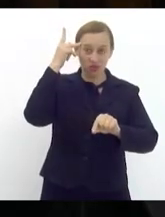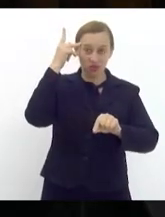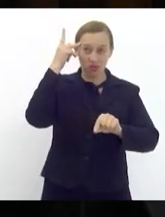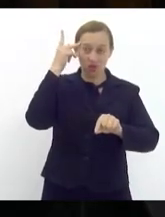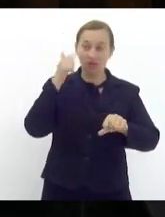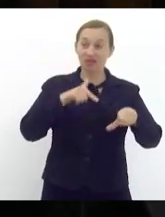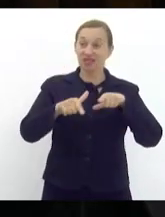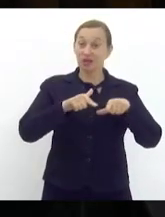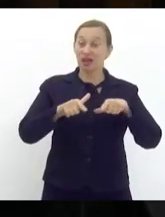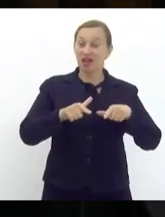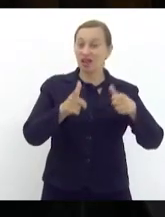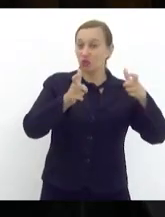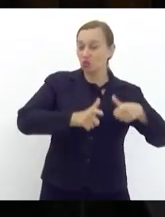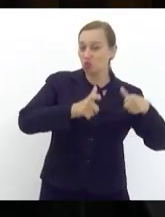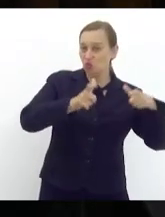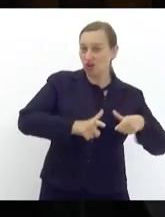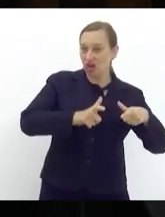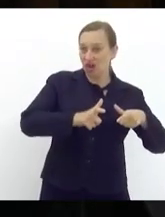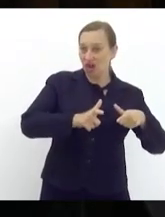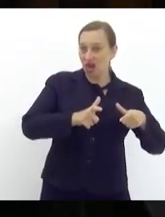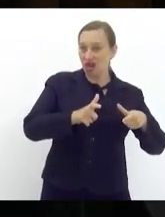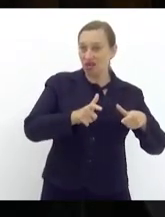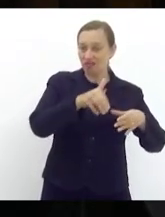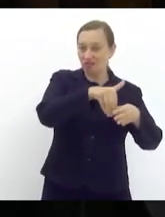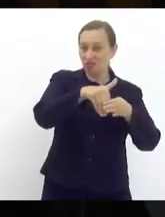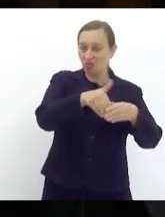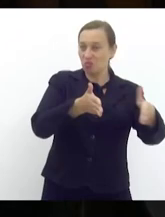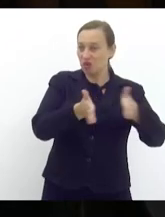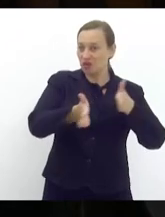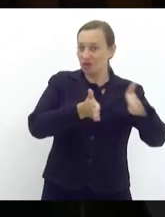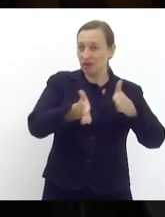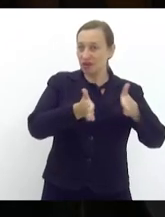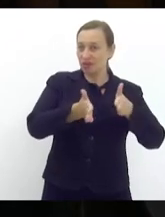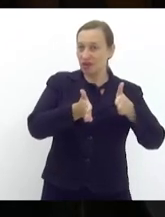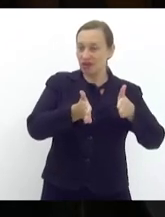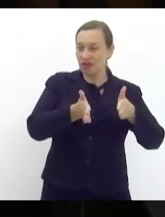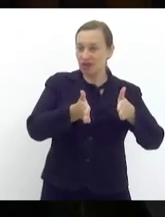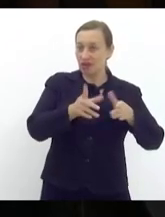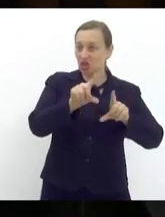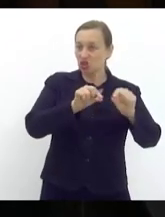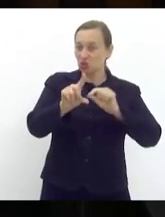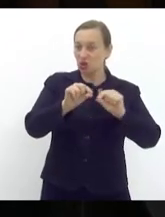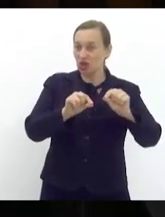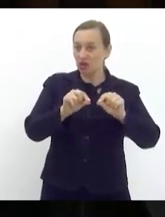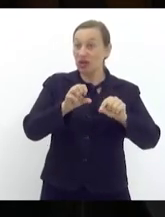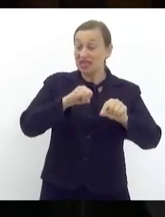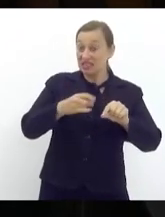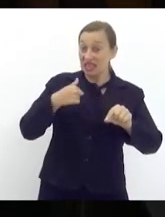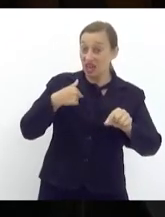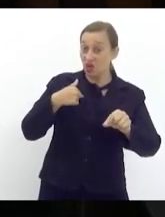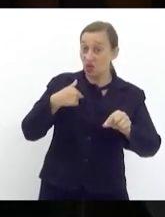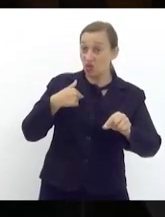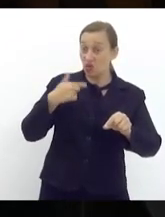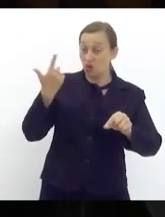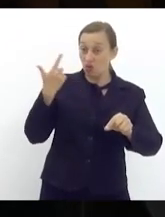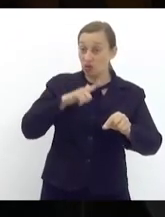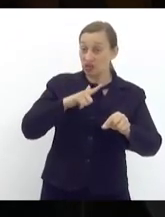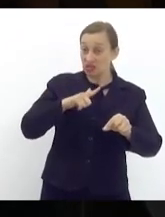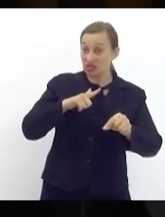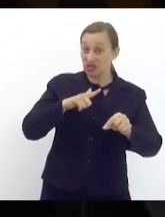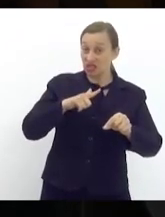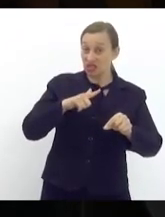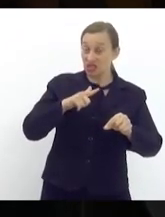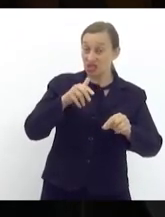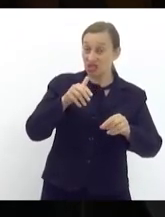São Gonçalo. É um absurdo, mas não vai ficar assim, não. Eu fiz uma